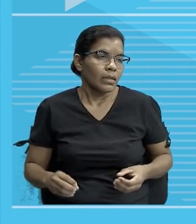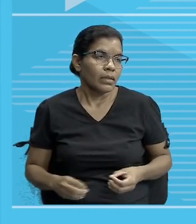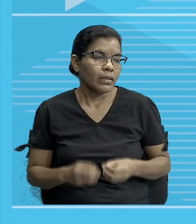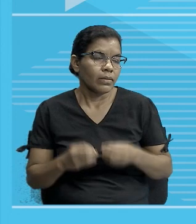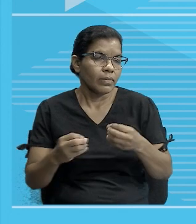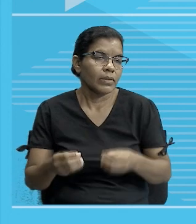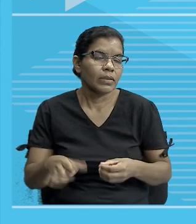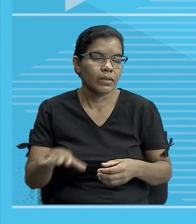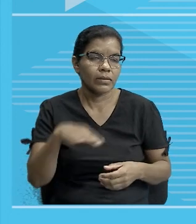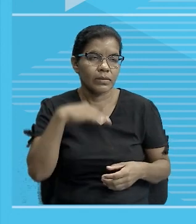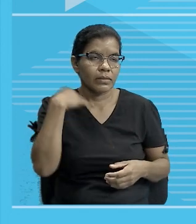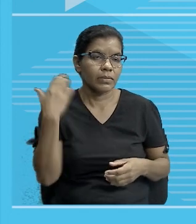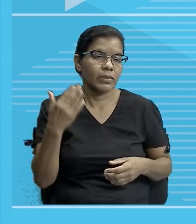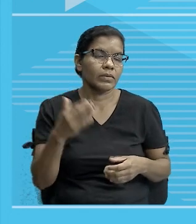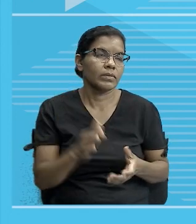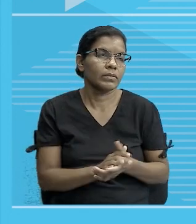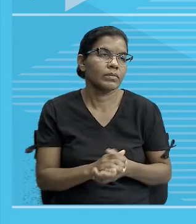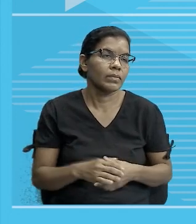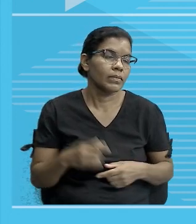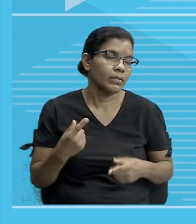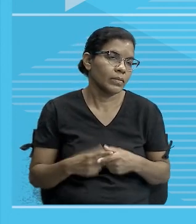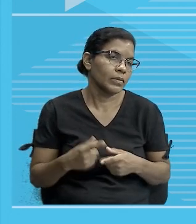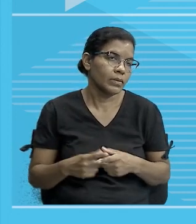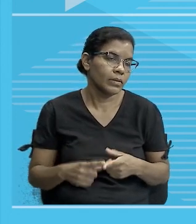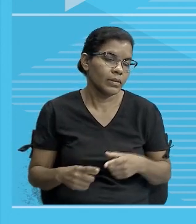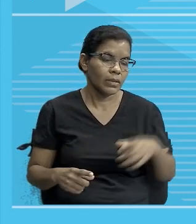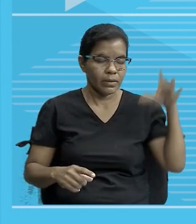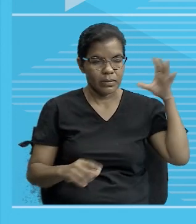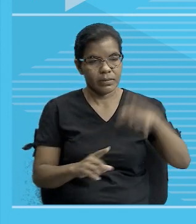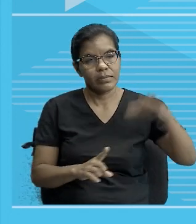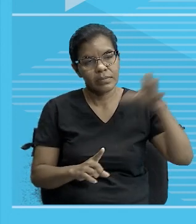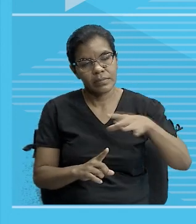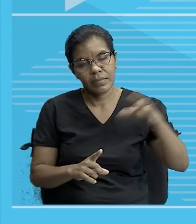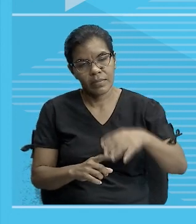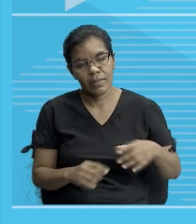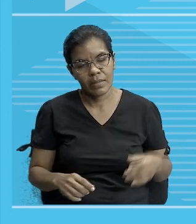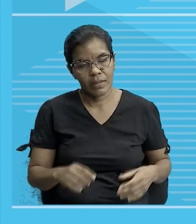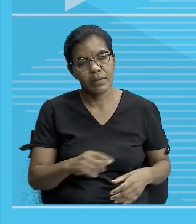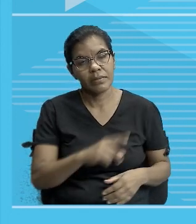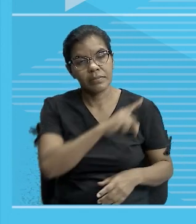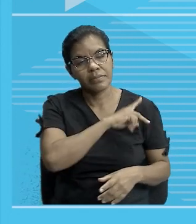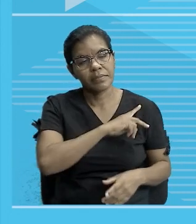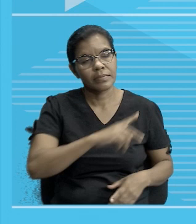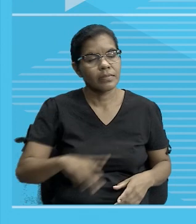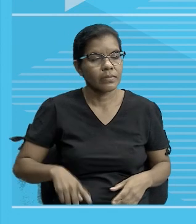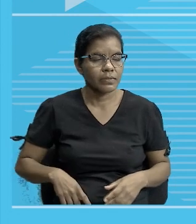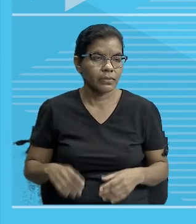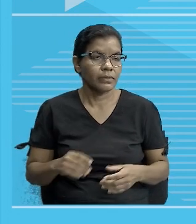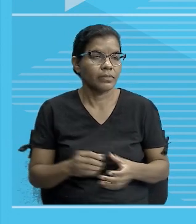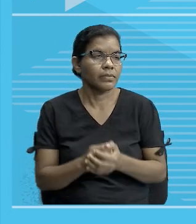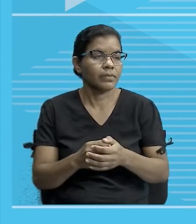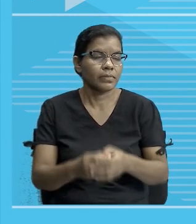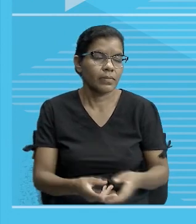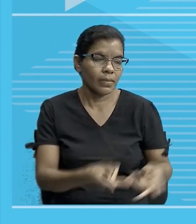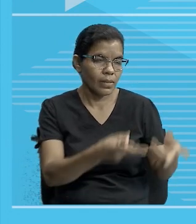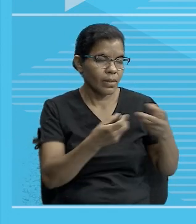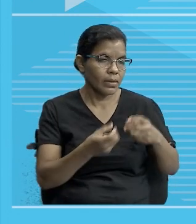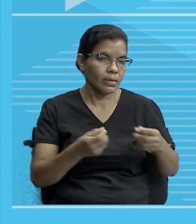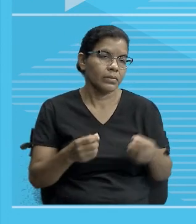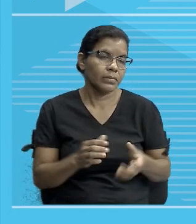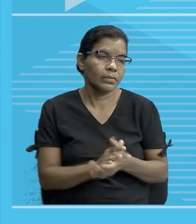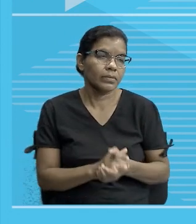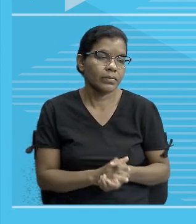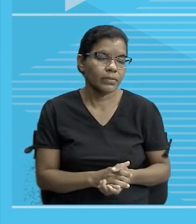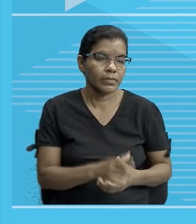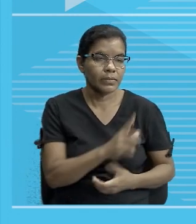e mortos. Porque os caras que criticavam ele e o governo dele eram vistos como inimigos da